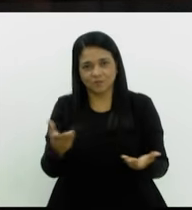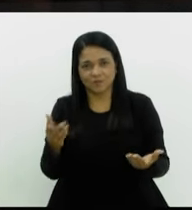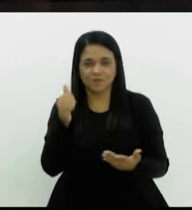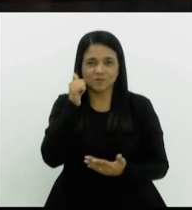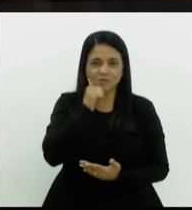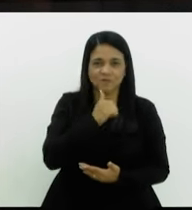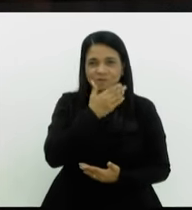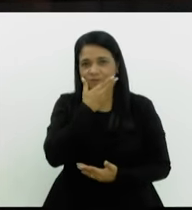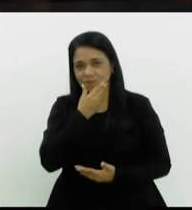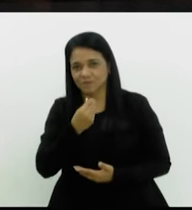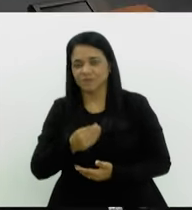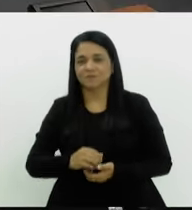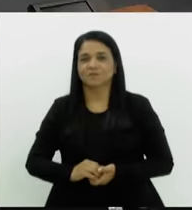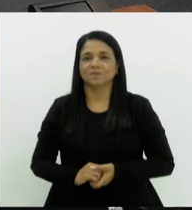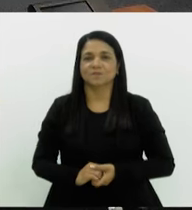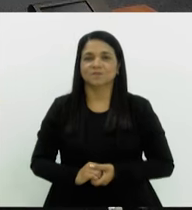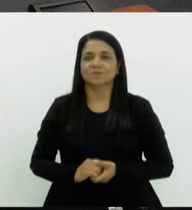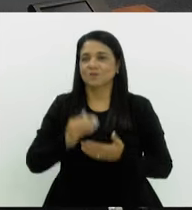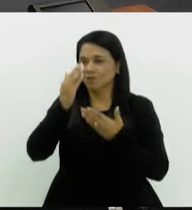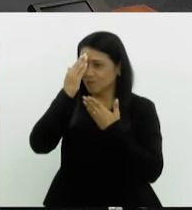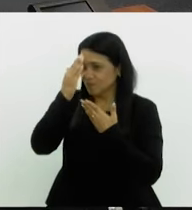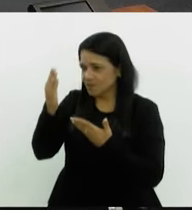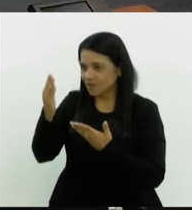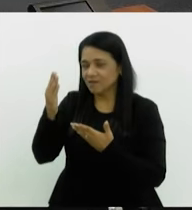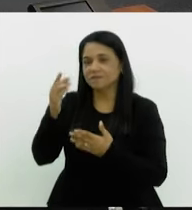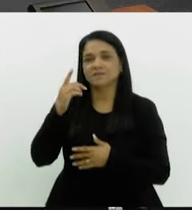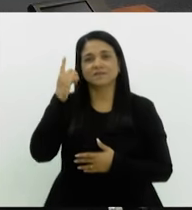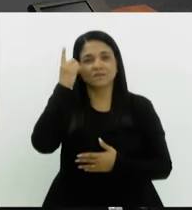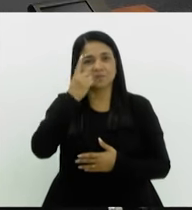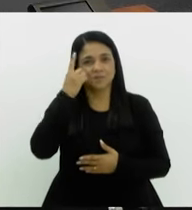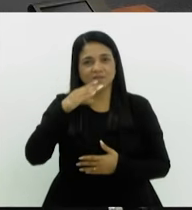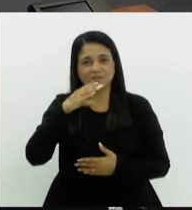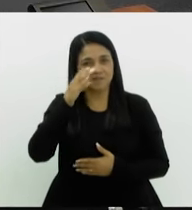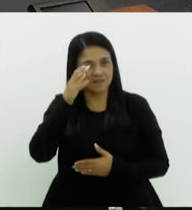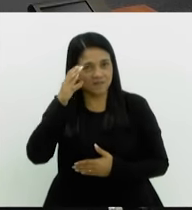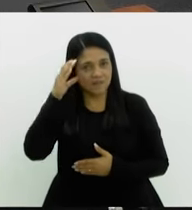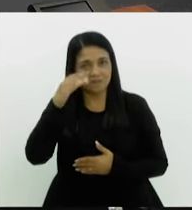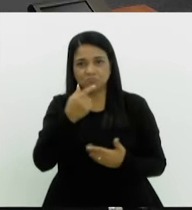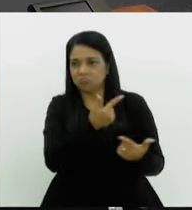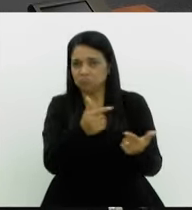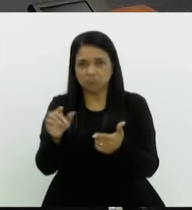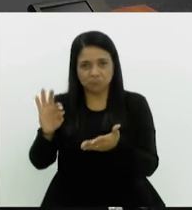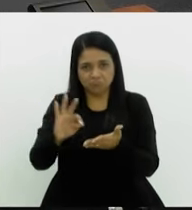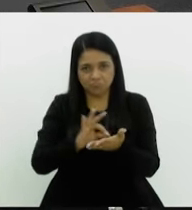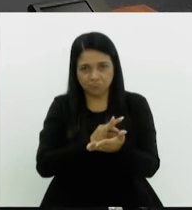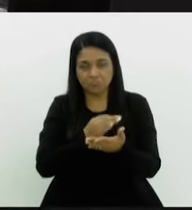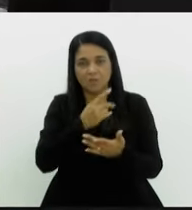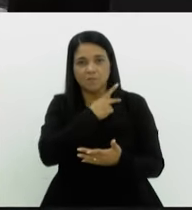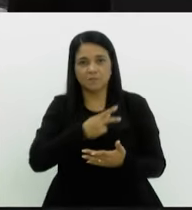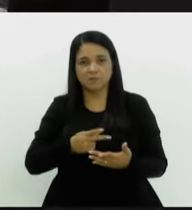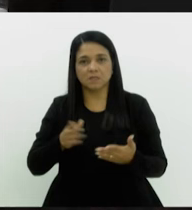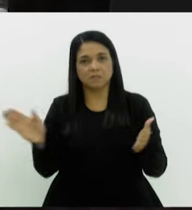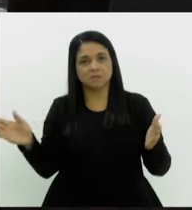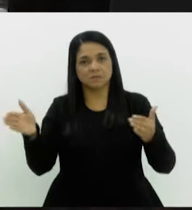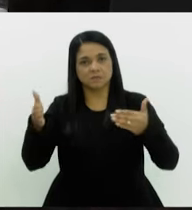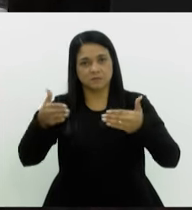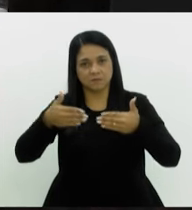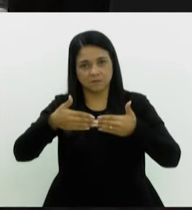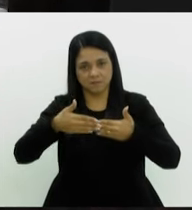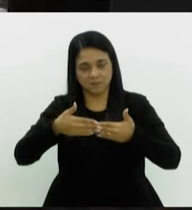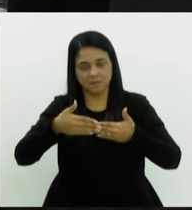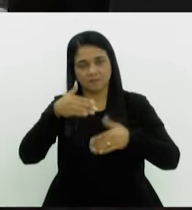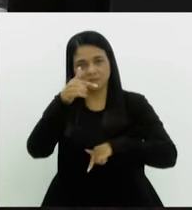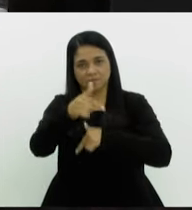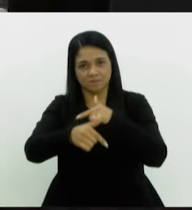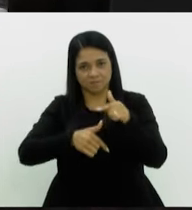todas. Obrigada, deputada Célia. Não havendo mais oradores inscritos, a presidência declara encerrados os